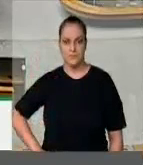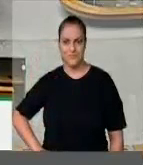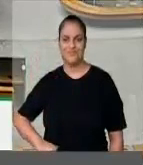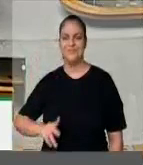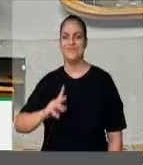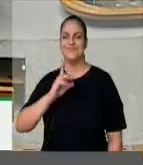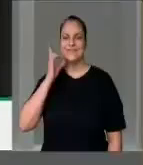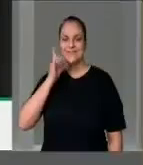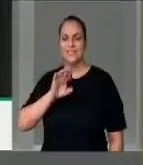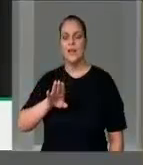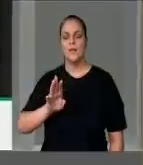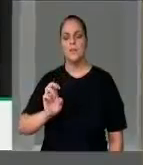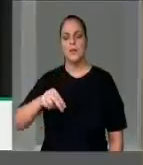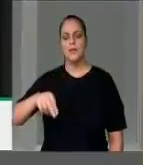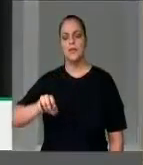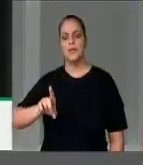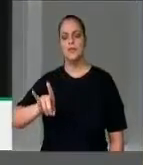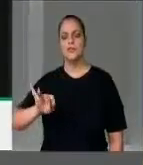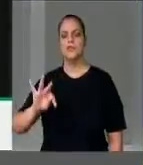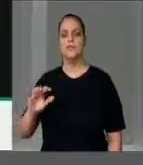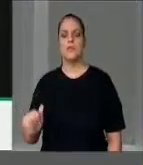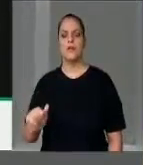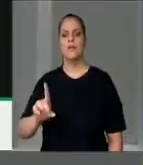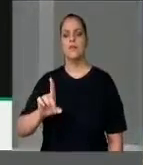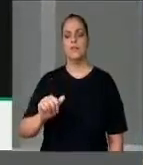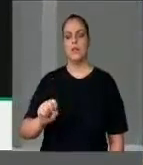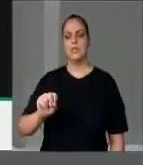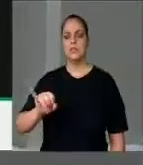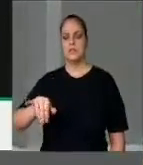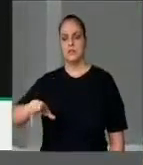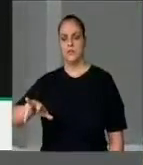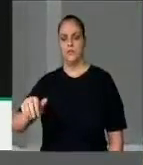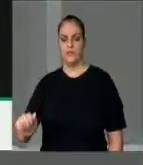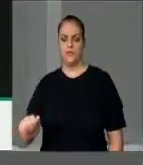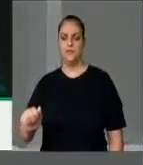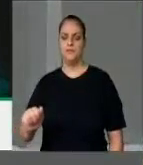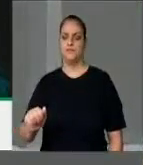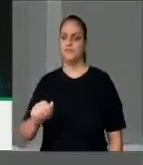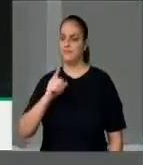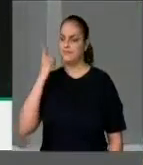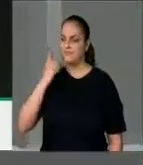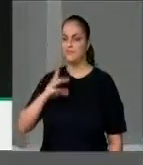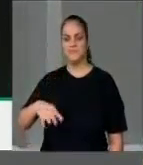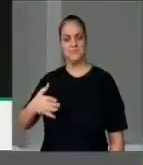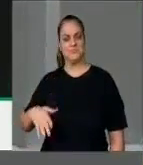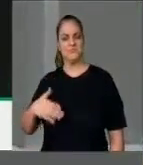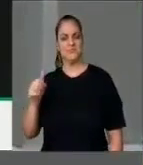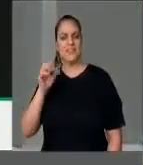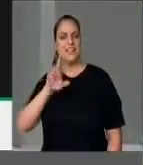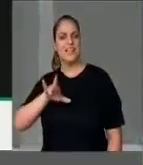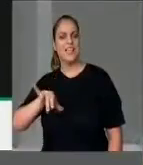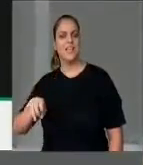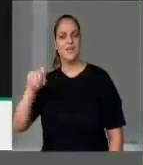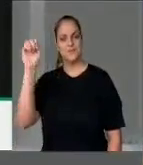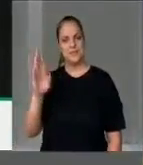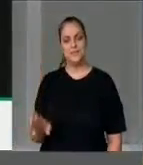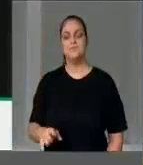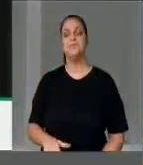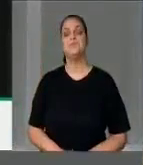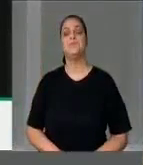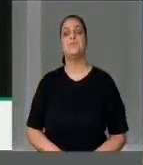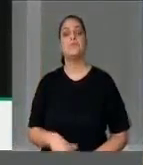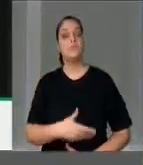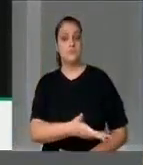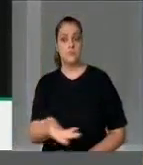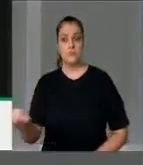Benedita da Silva, deputada guerreira do Rio de Janeiro, do Brasil, senhoras e